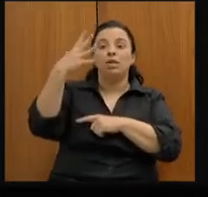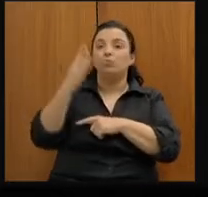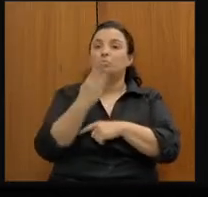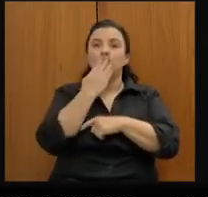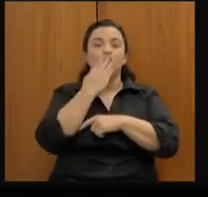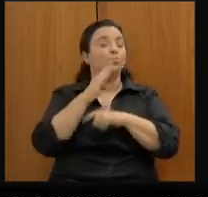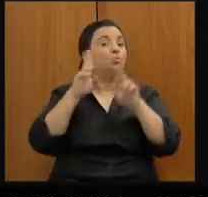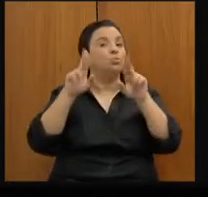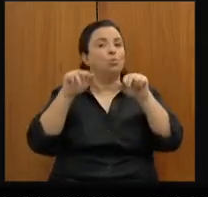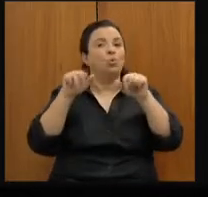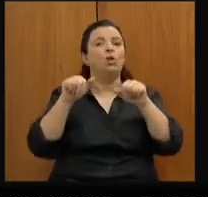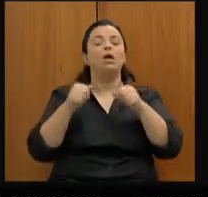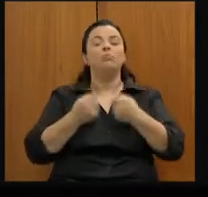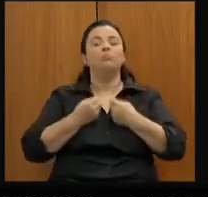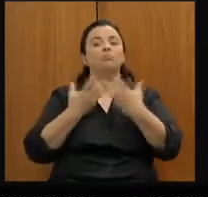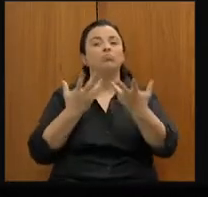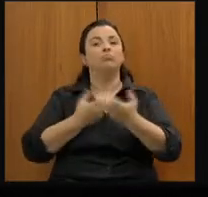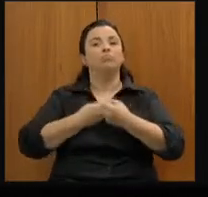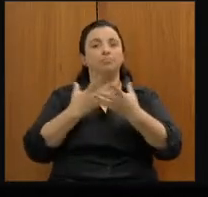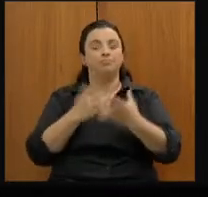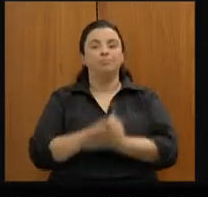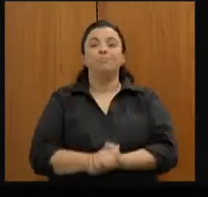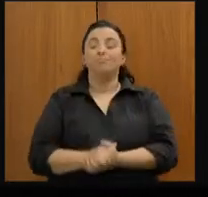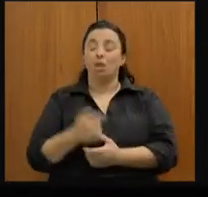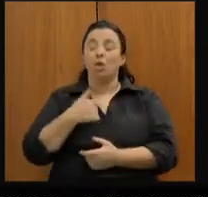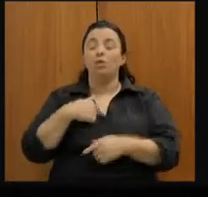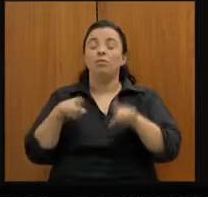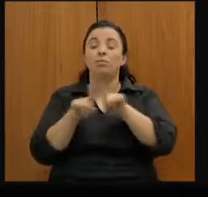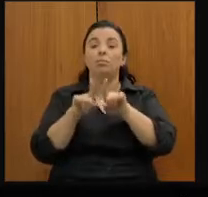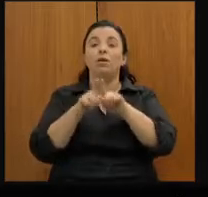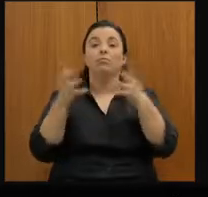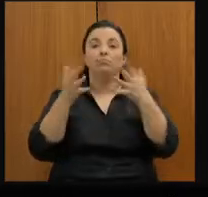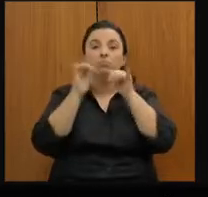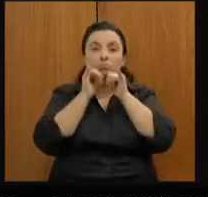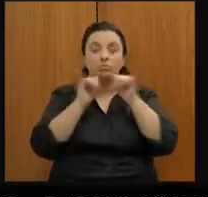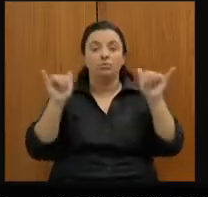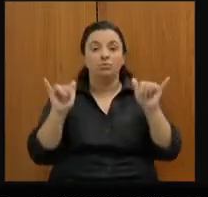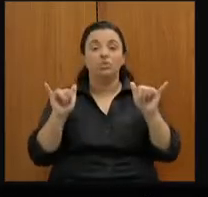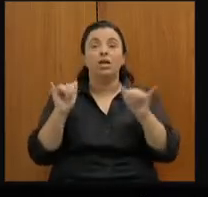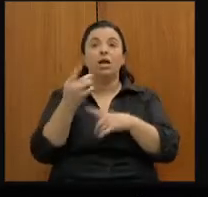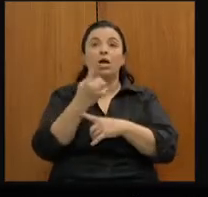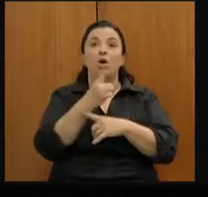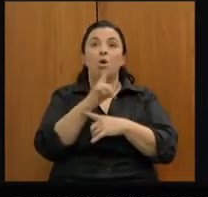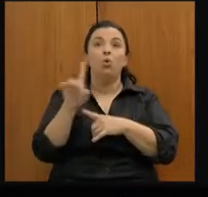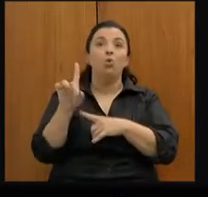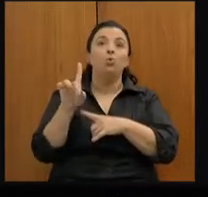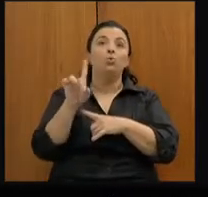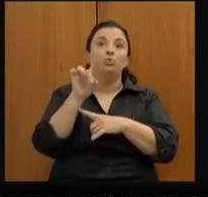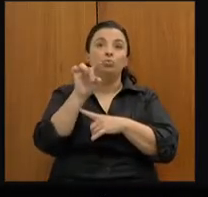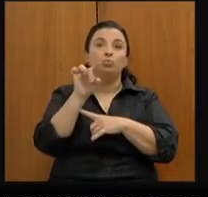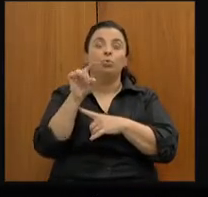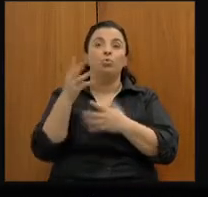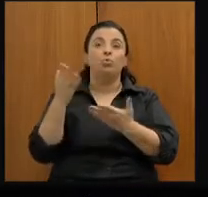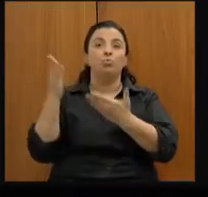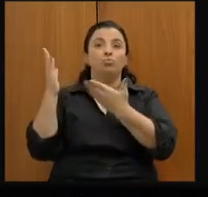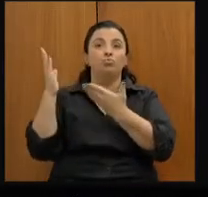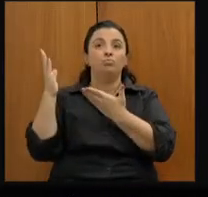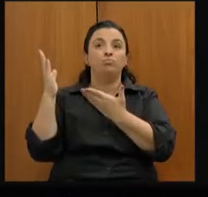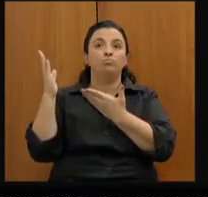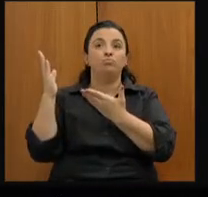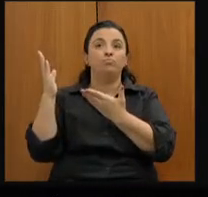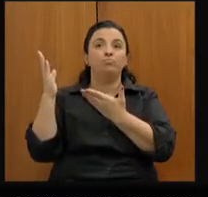divulgar peço licença a deputada Ana Paula para divulgar o nosso a última nosso último